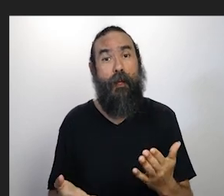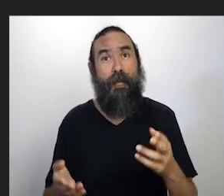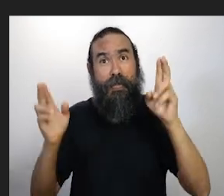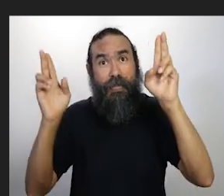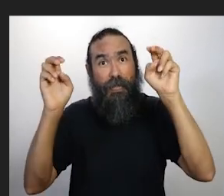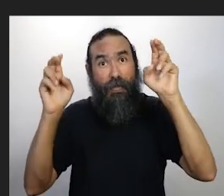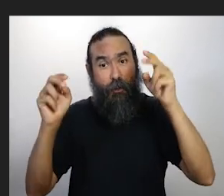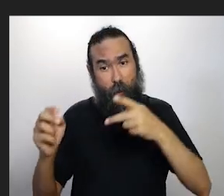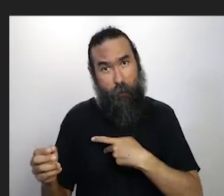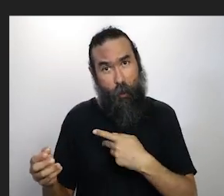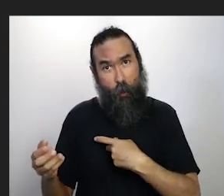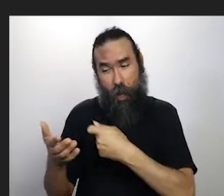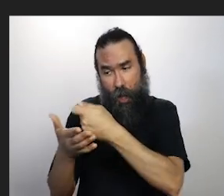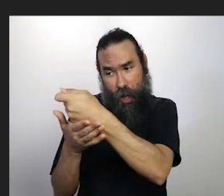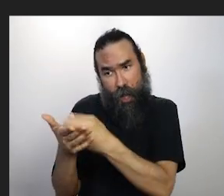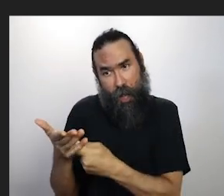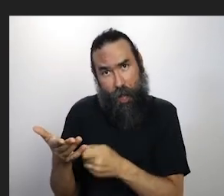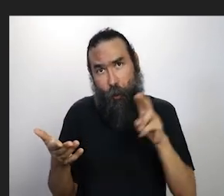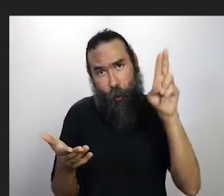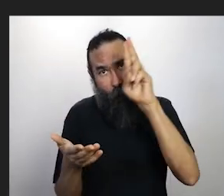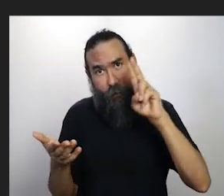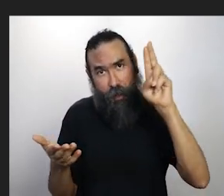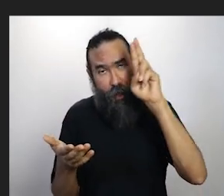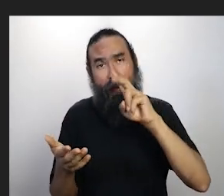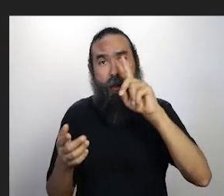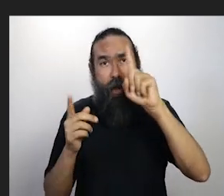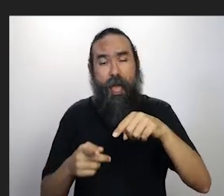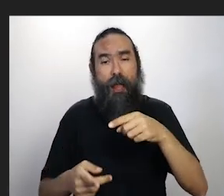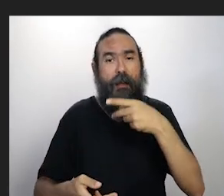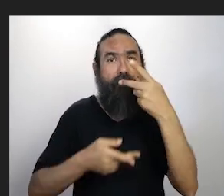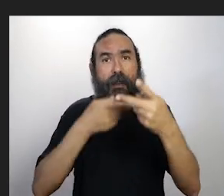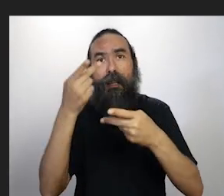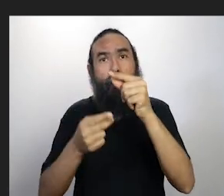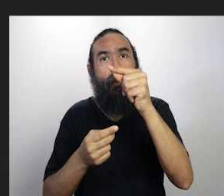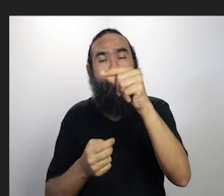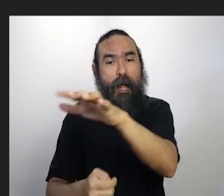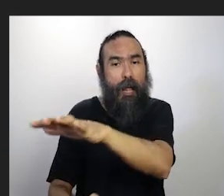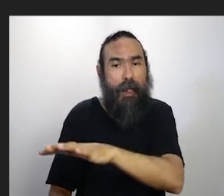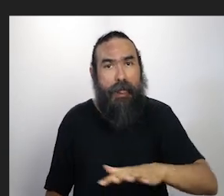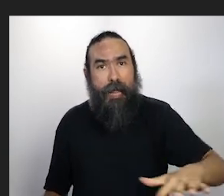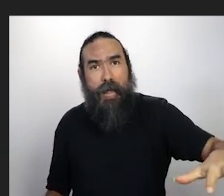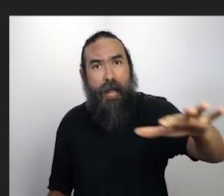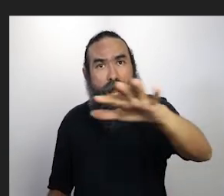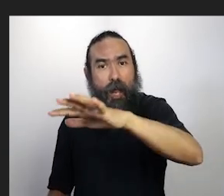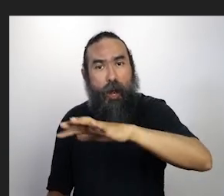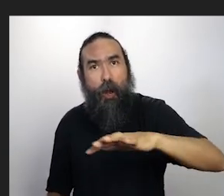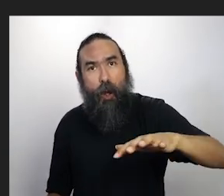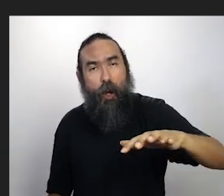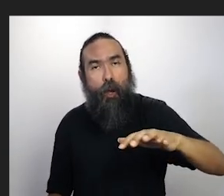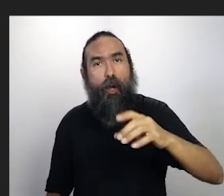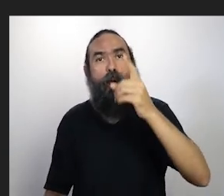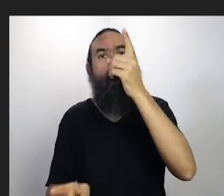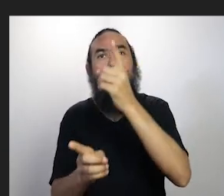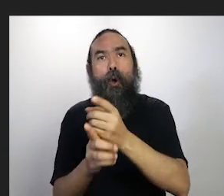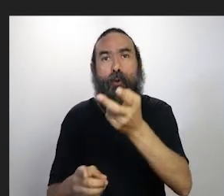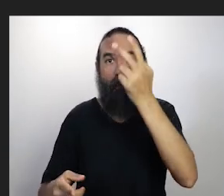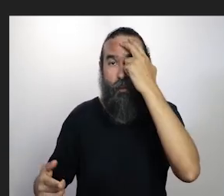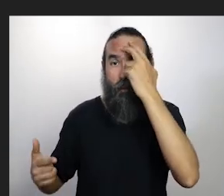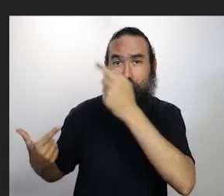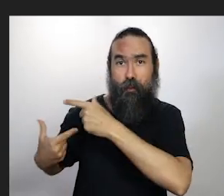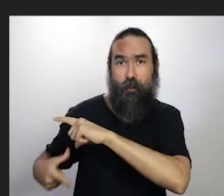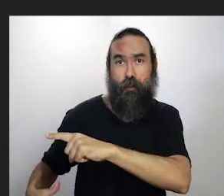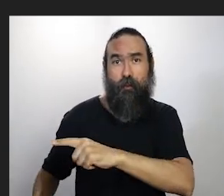O título do artigo foi Interculturalidade e Território, né, o Encontro de Culturas da Chapada dos Veadeiros. Por